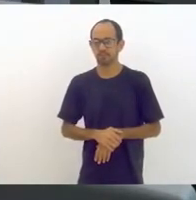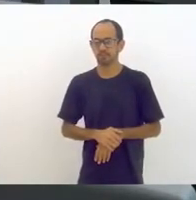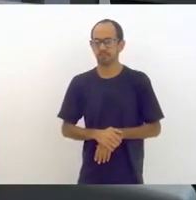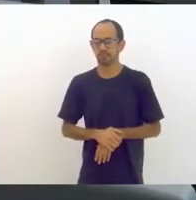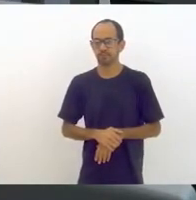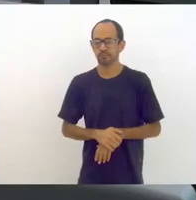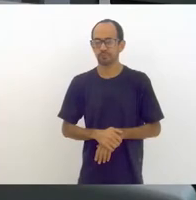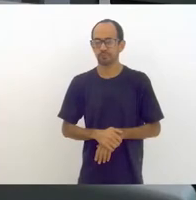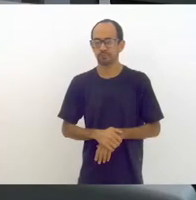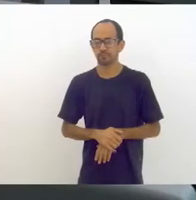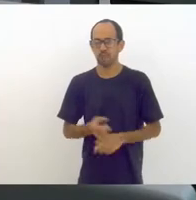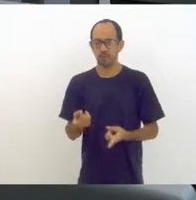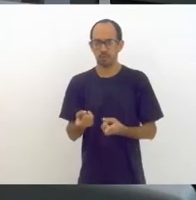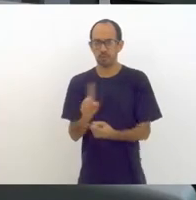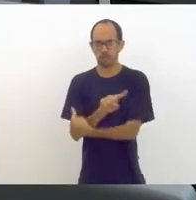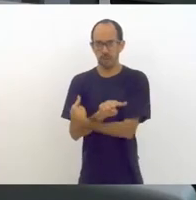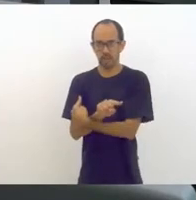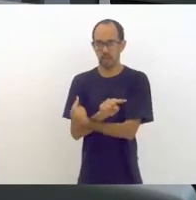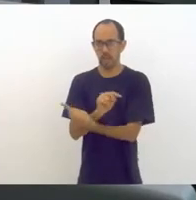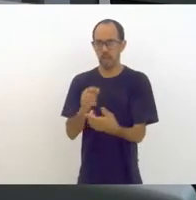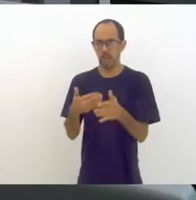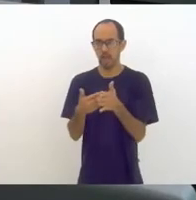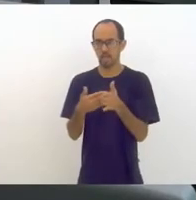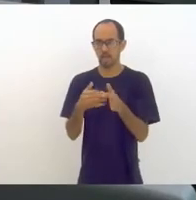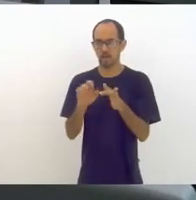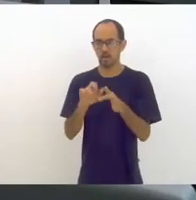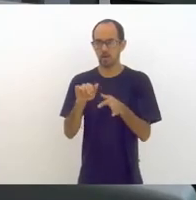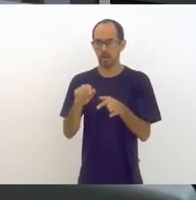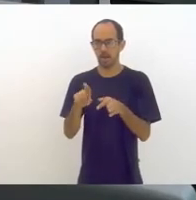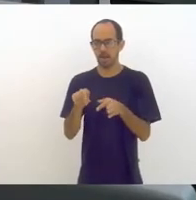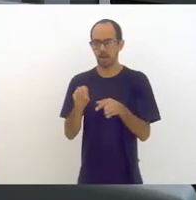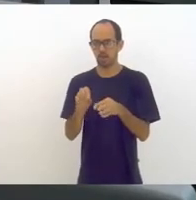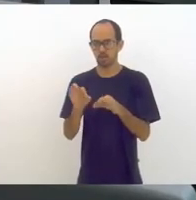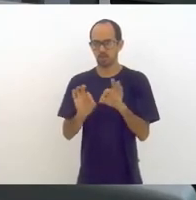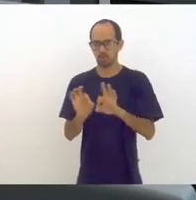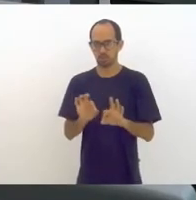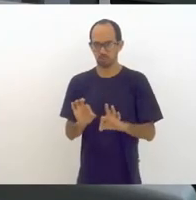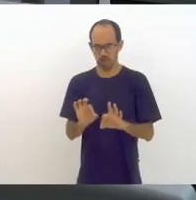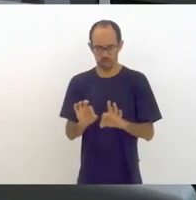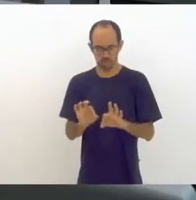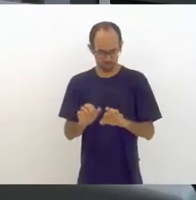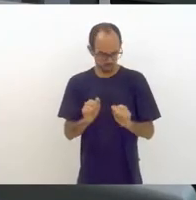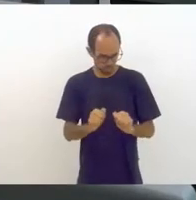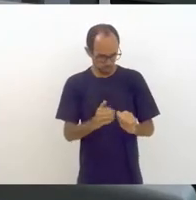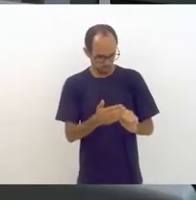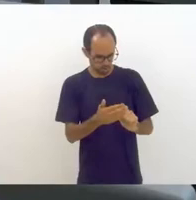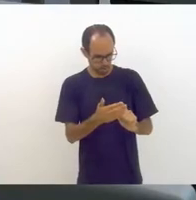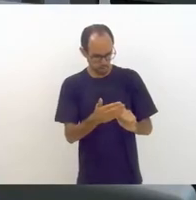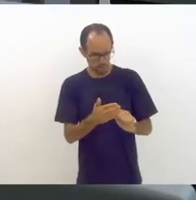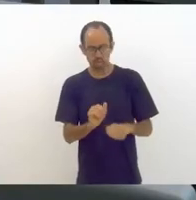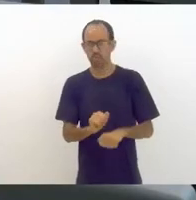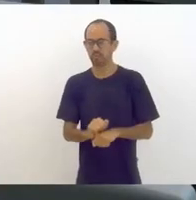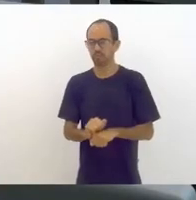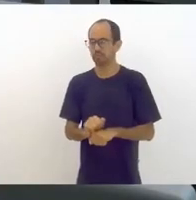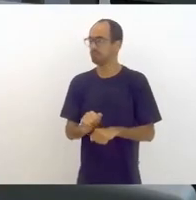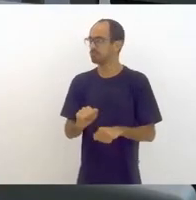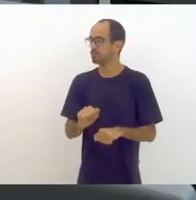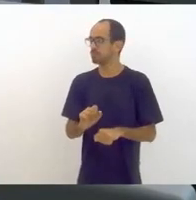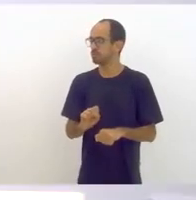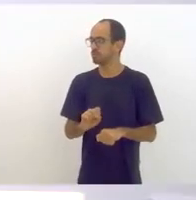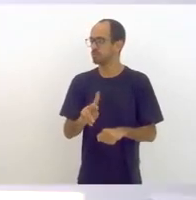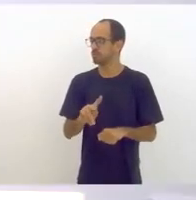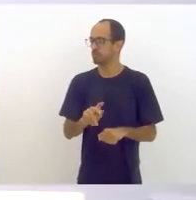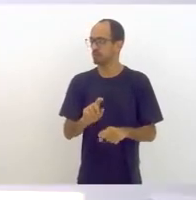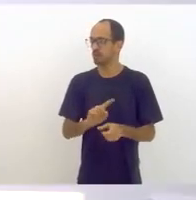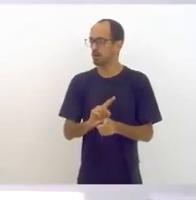Quer inverter enquanto o Ricardo prepara, a Tatiana fala? Porque aí você já tem um argumento melhor. Então, abre, então eu vou inverter aqui, pedir